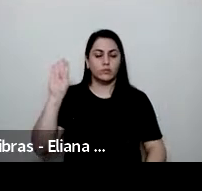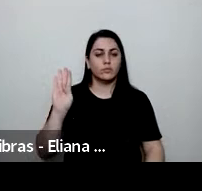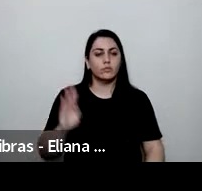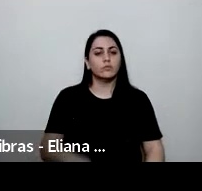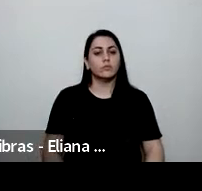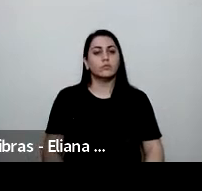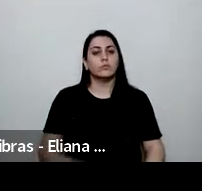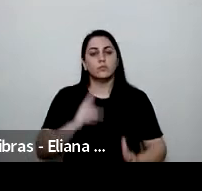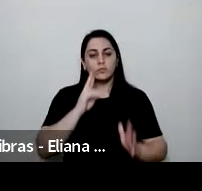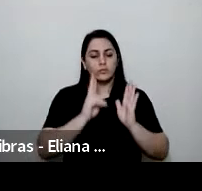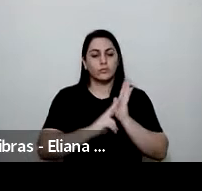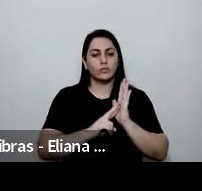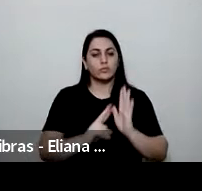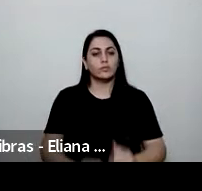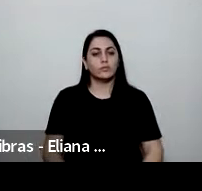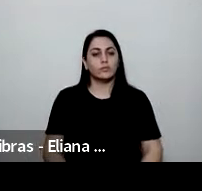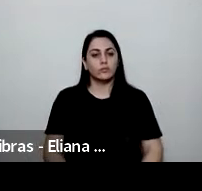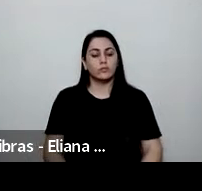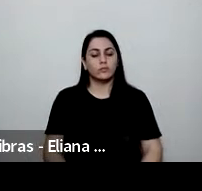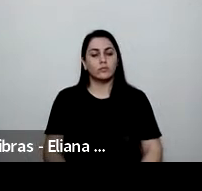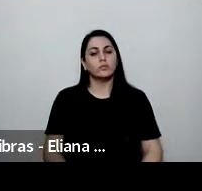palavra a senhora relatora